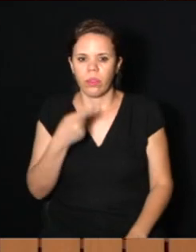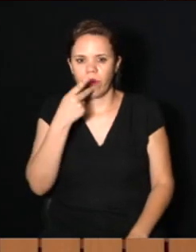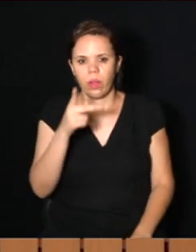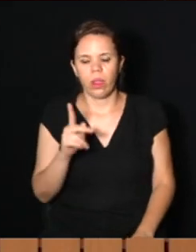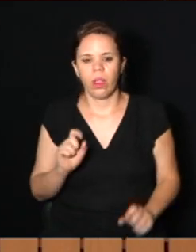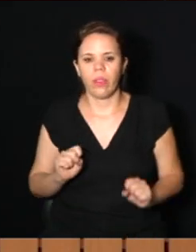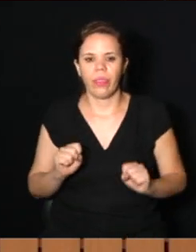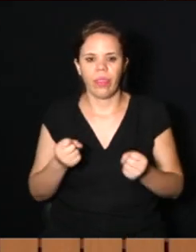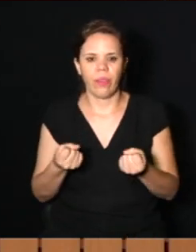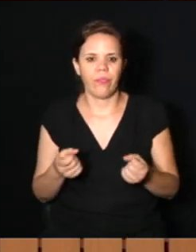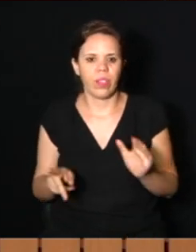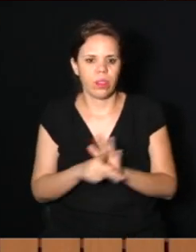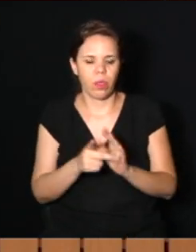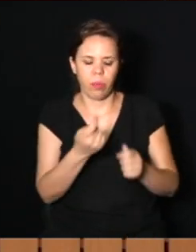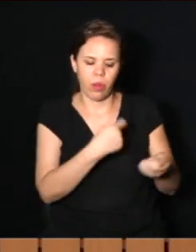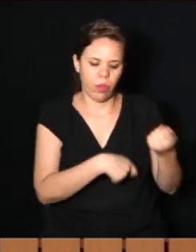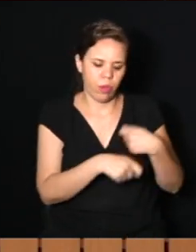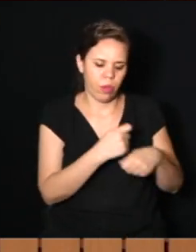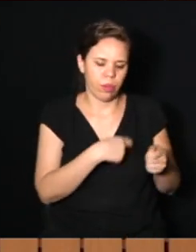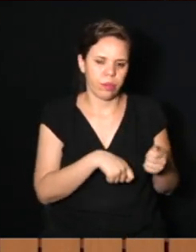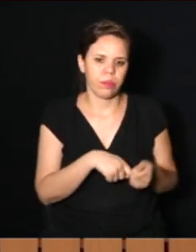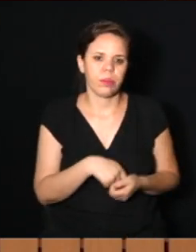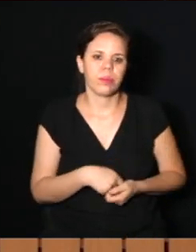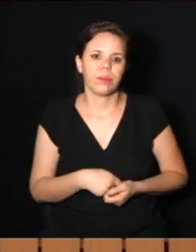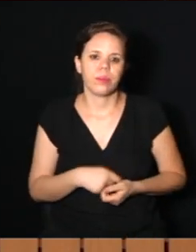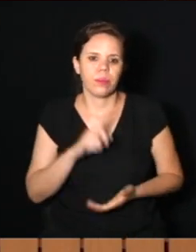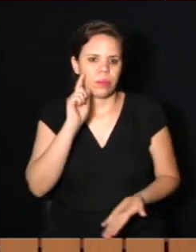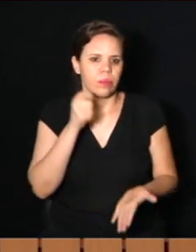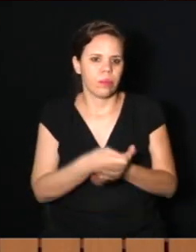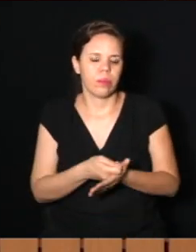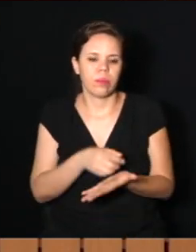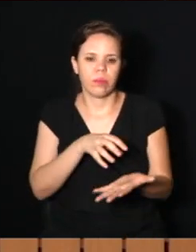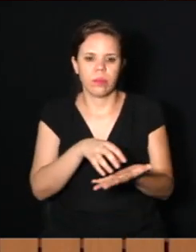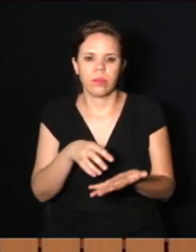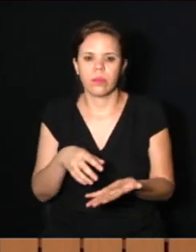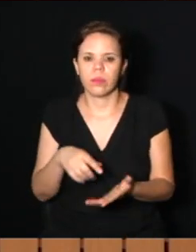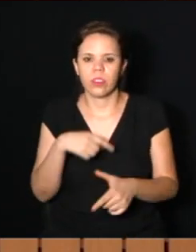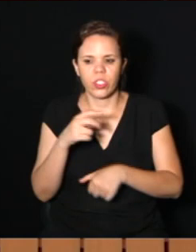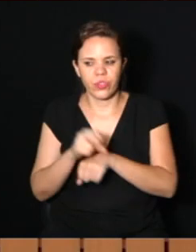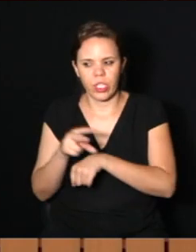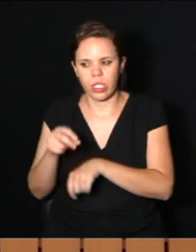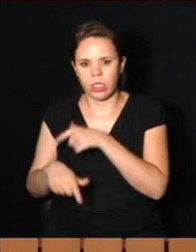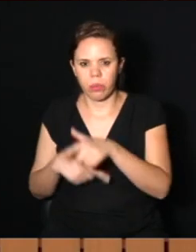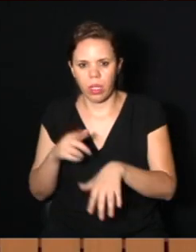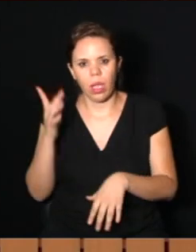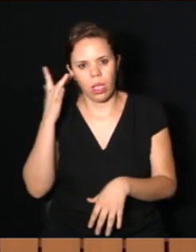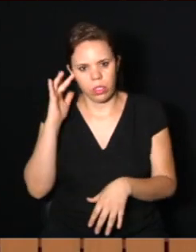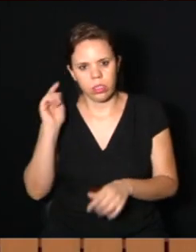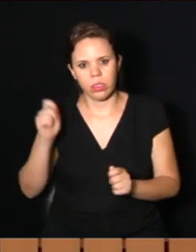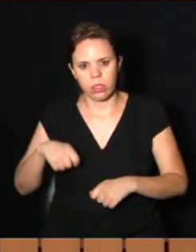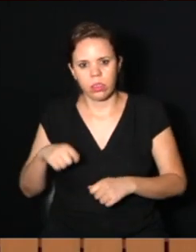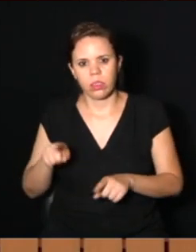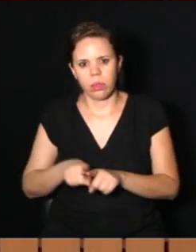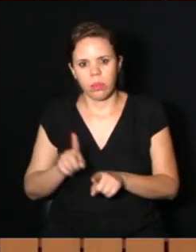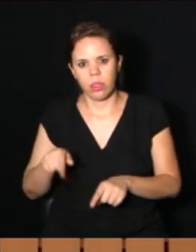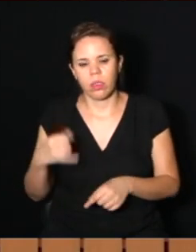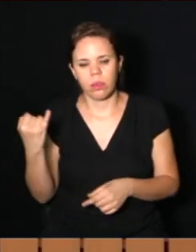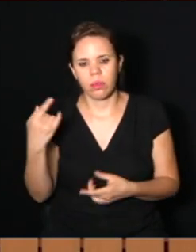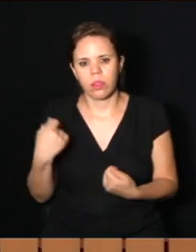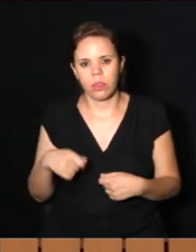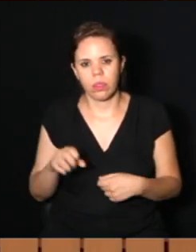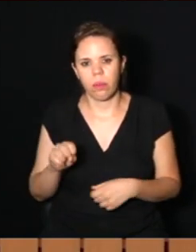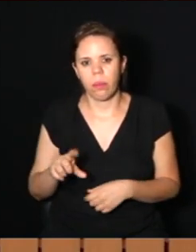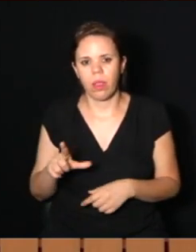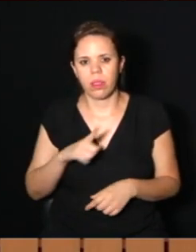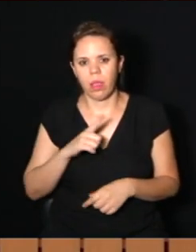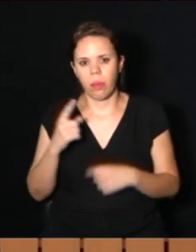uma defesa corporativista no sentido de garantir postos de trabalho, e a gente acha relevante, inclusive, isso. Mas tem